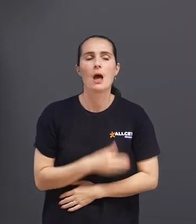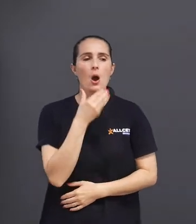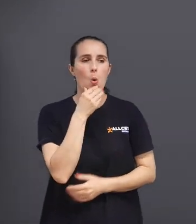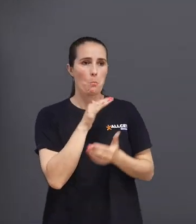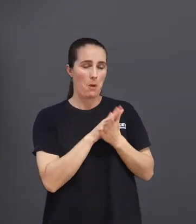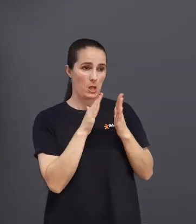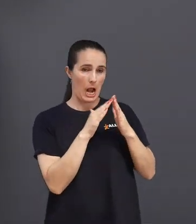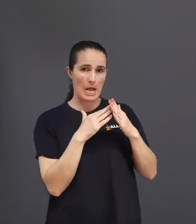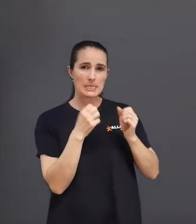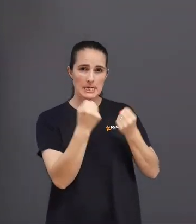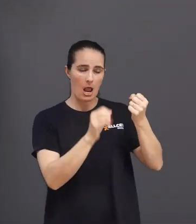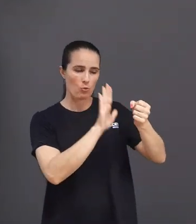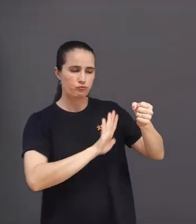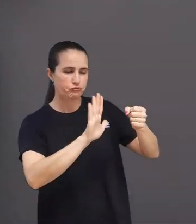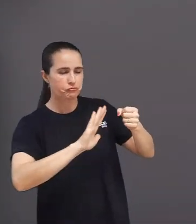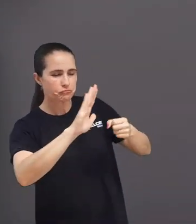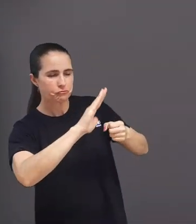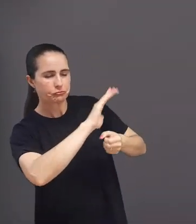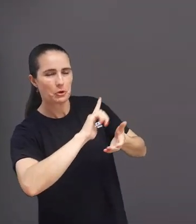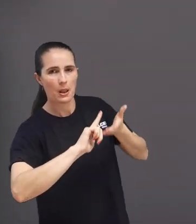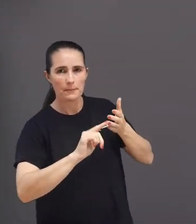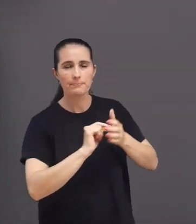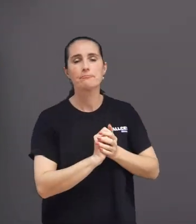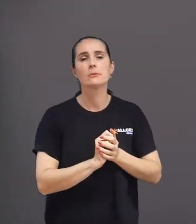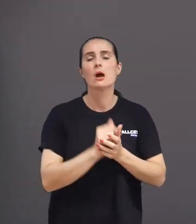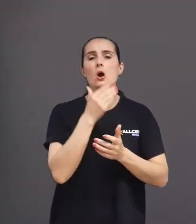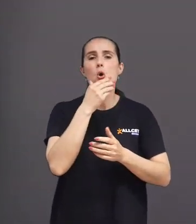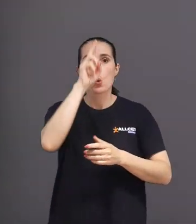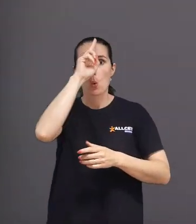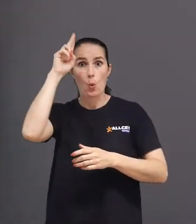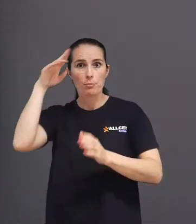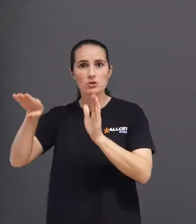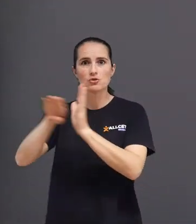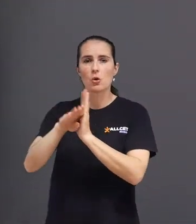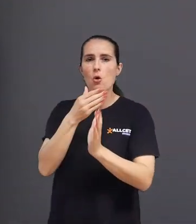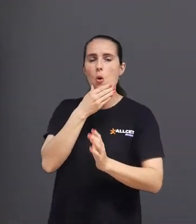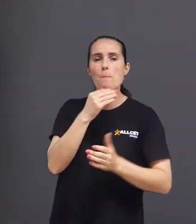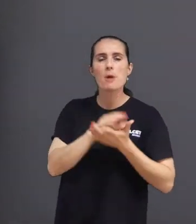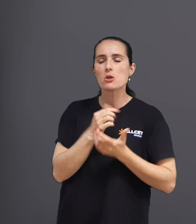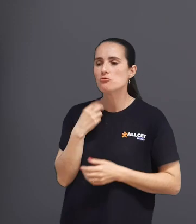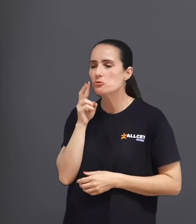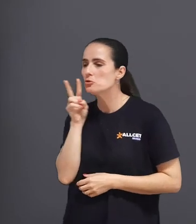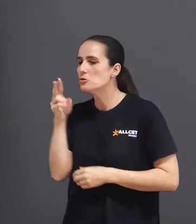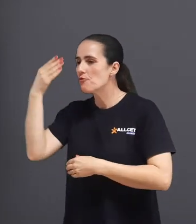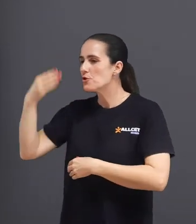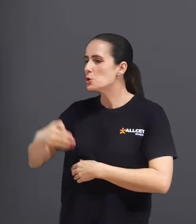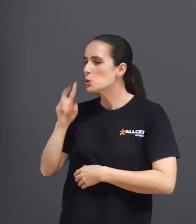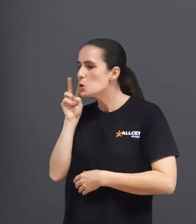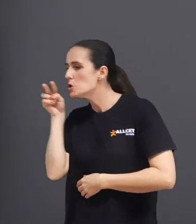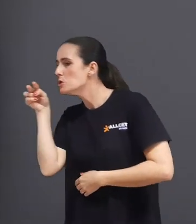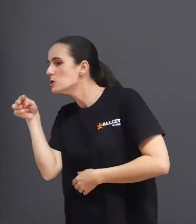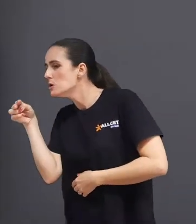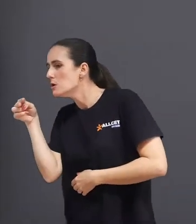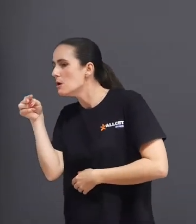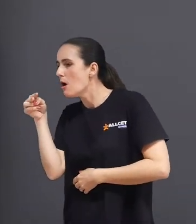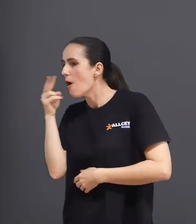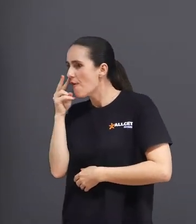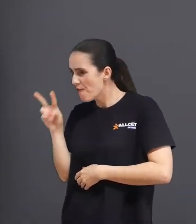Nesse meio tempo que eu saí de casa, eu recebi a mensagem da minha supervisora que não era para eu ir, que a paciente tinha